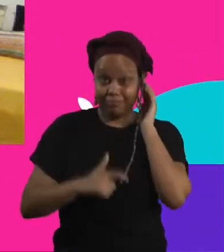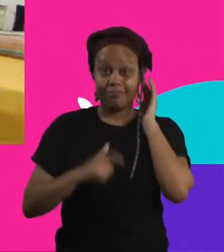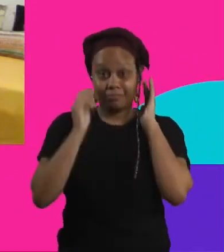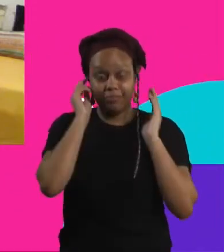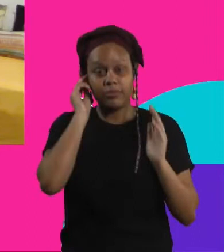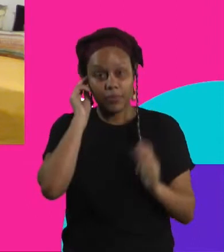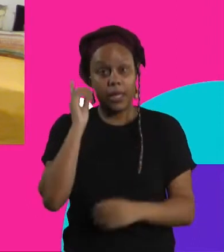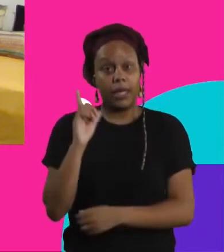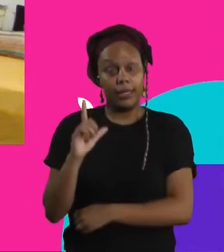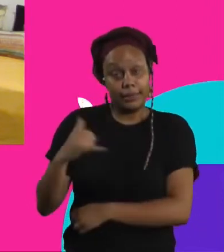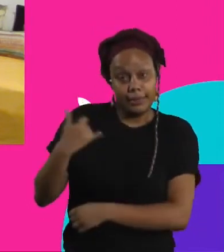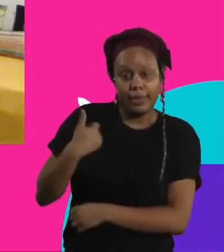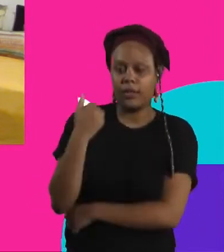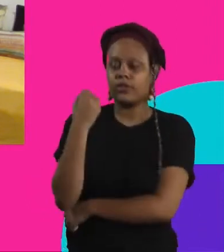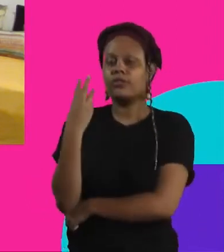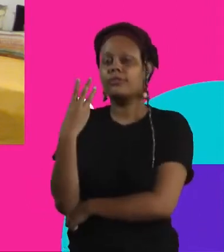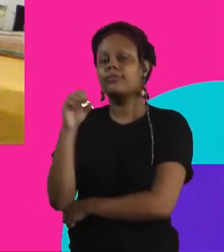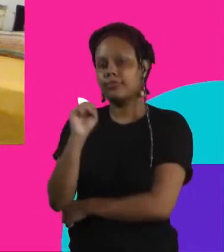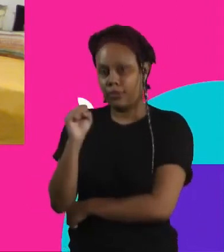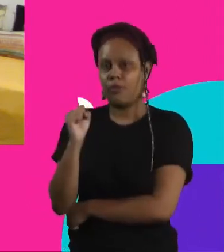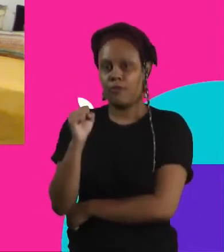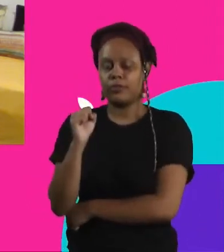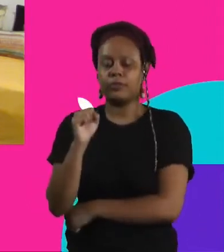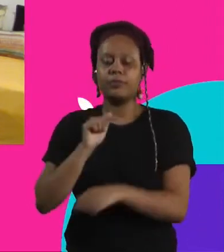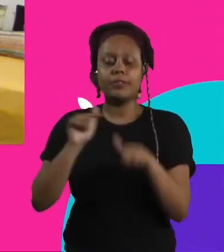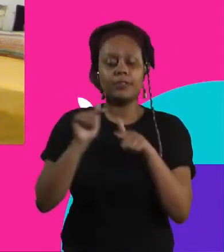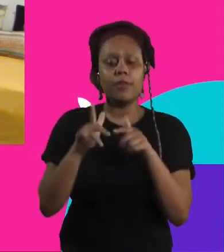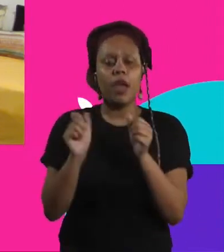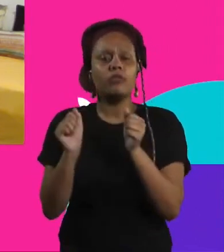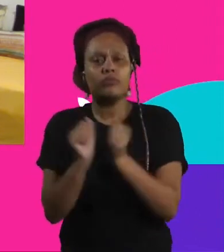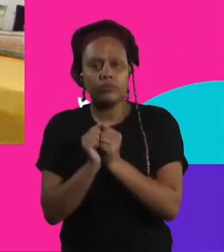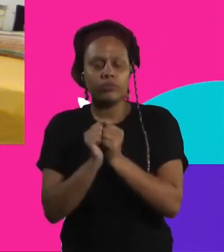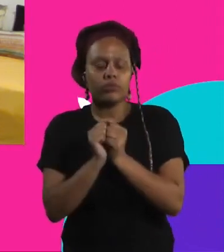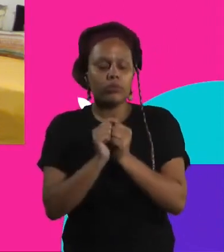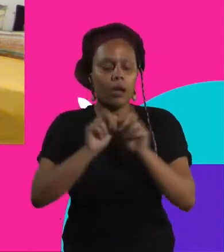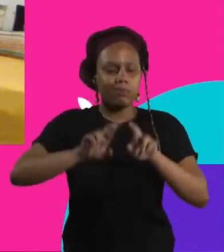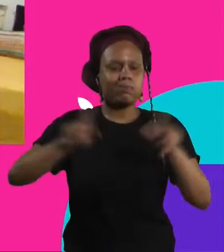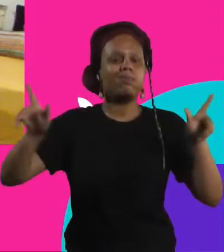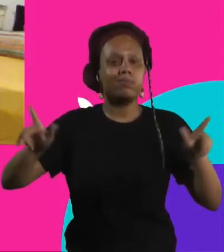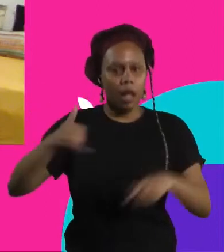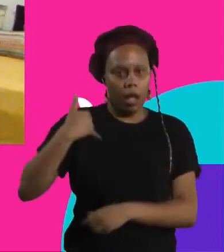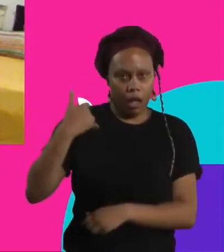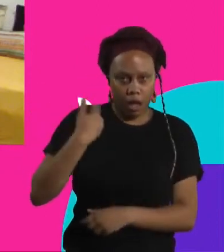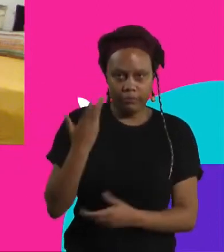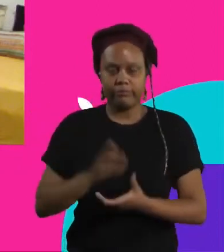tenho hoje 38 anos e trabalho justamente com a questão da diversidade etária, né? E quando eu